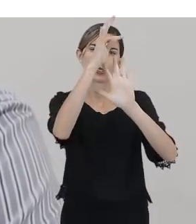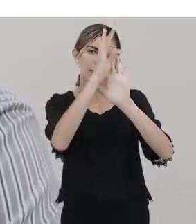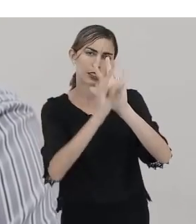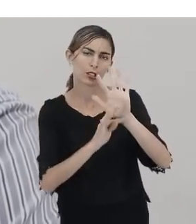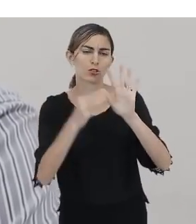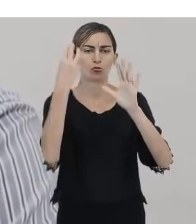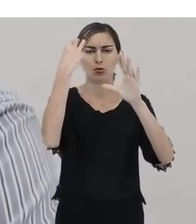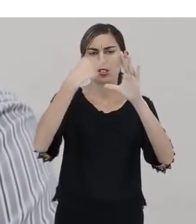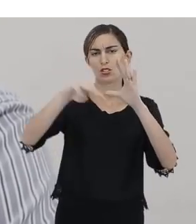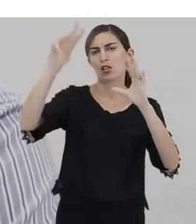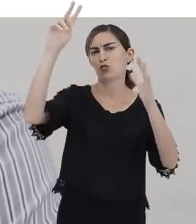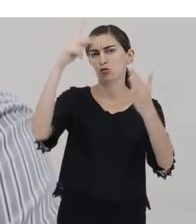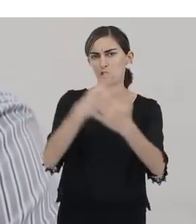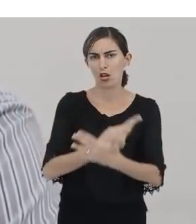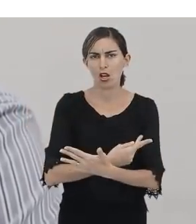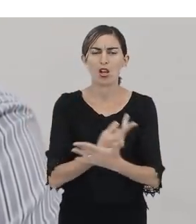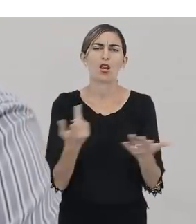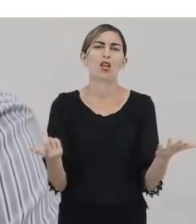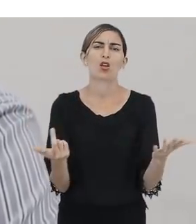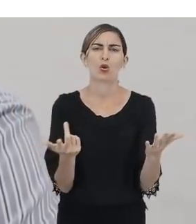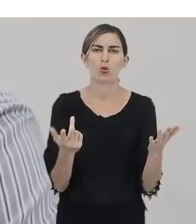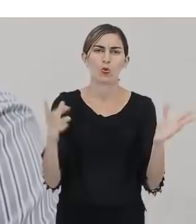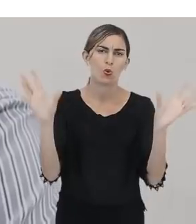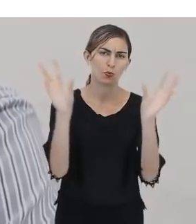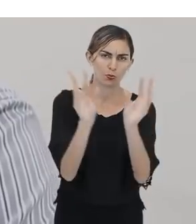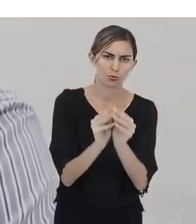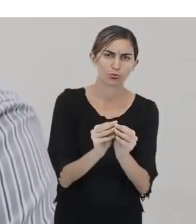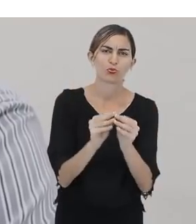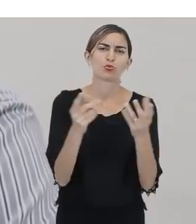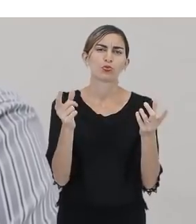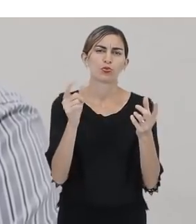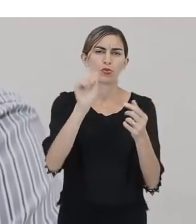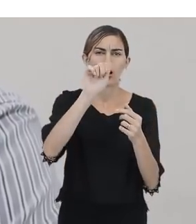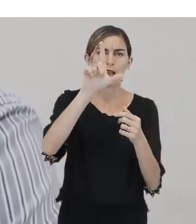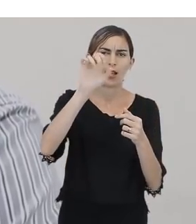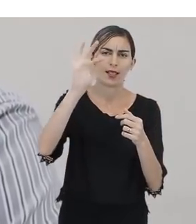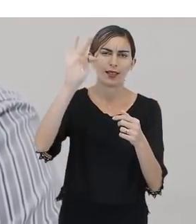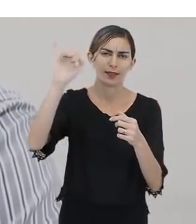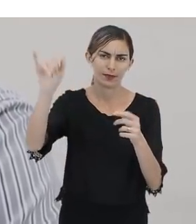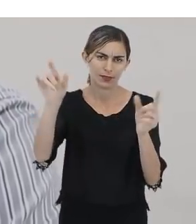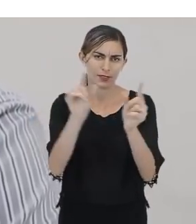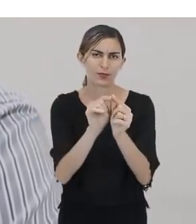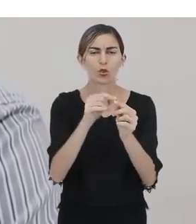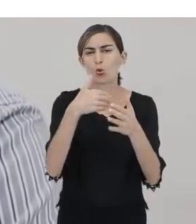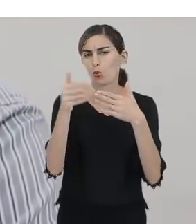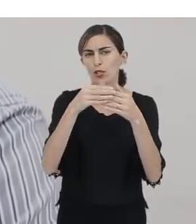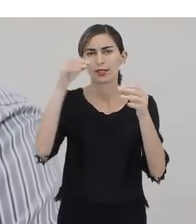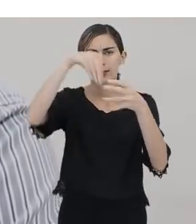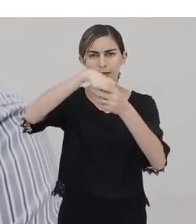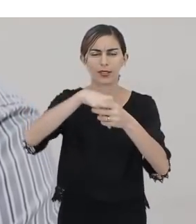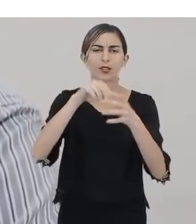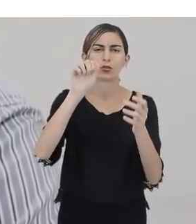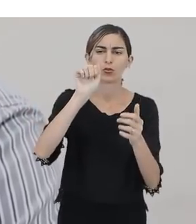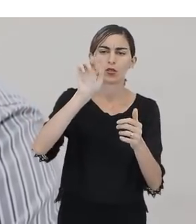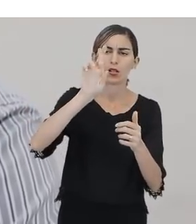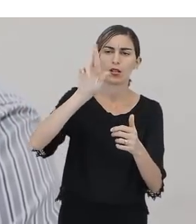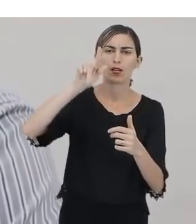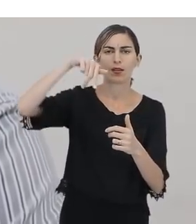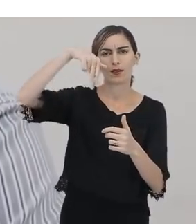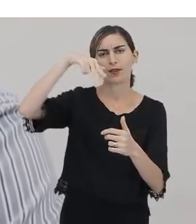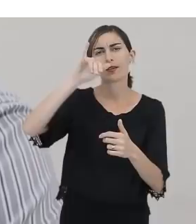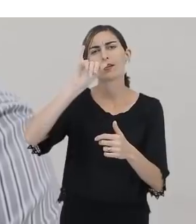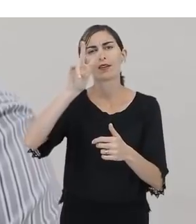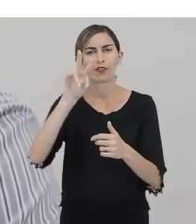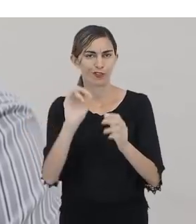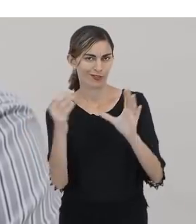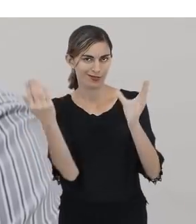uma mensagem de erro, um alert, qualquer tipo de mensagem da sua aplicação esteja armazenado dentro desse arquivo. Justamente